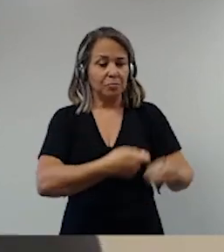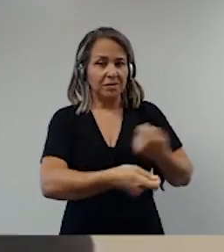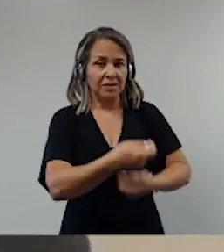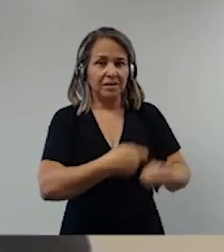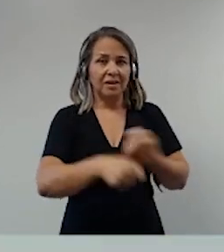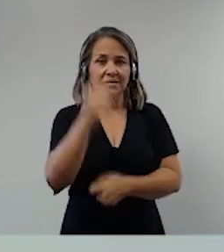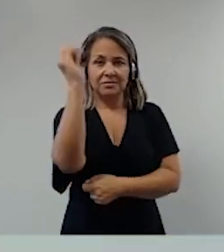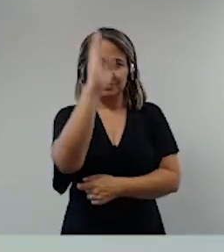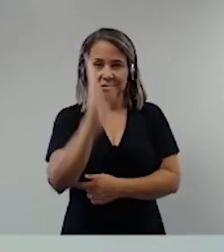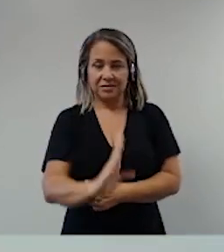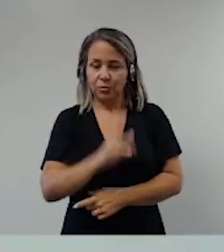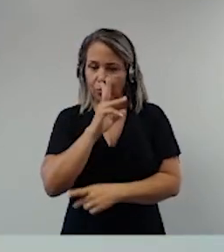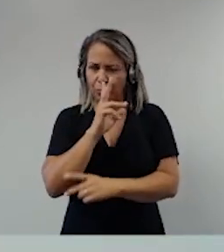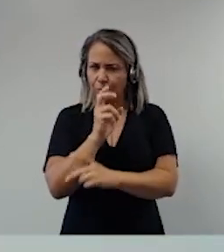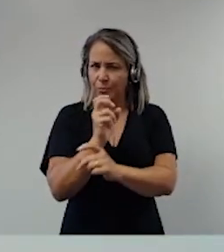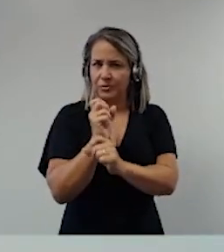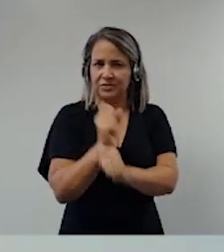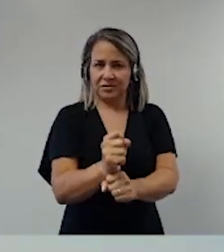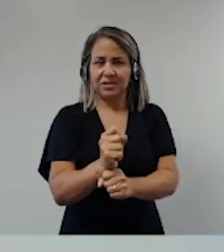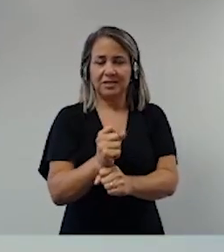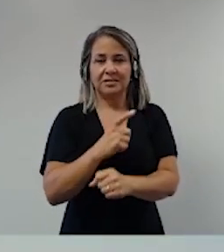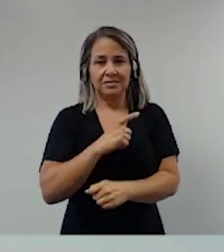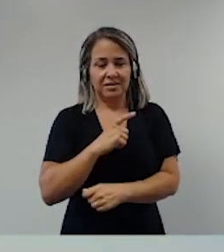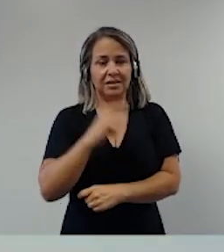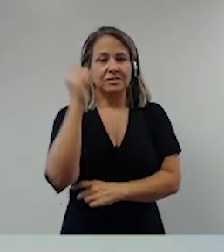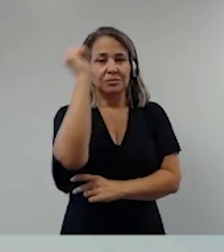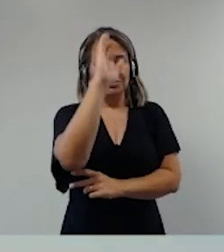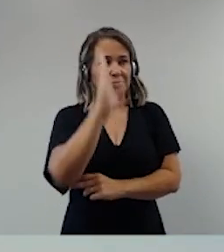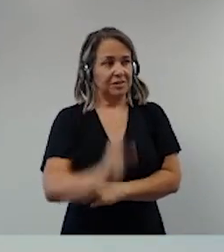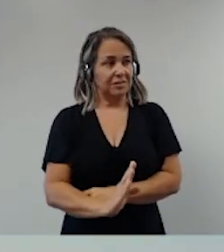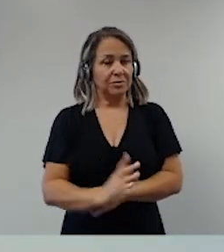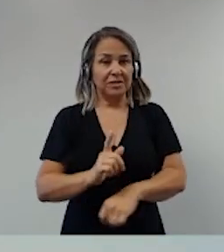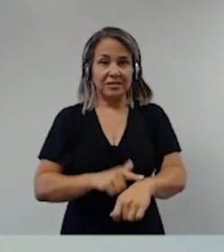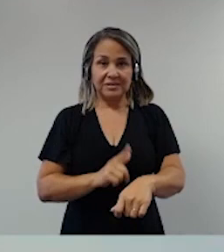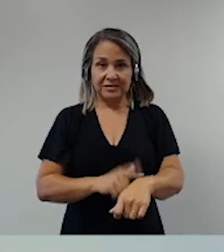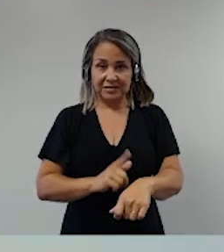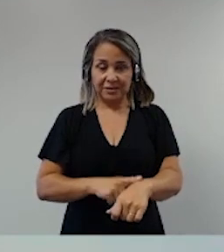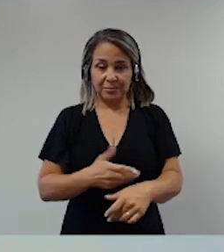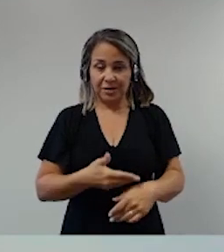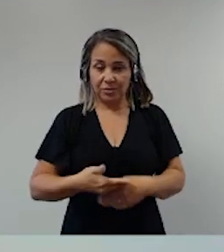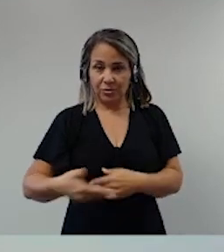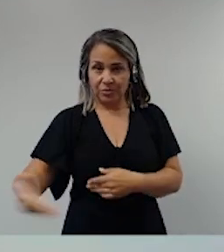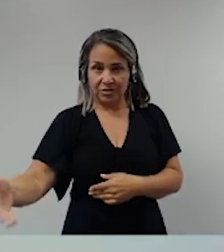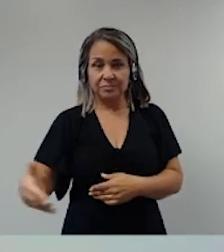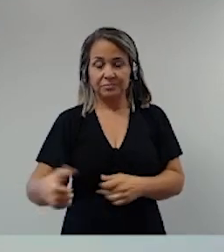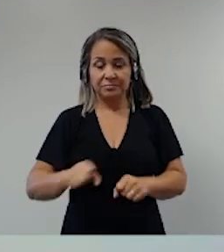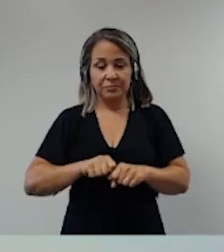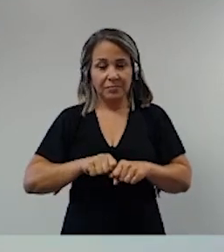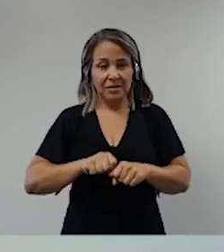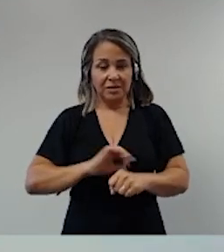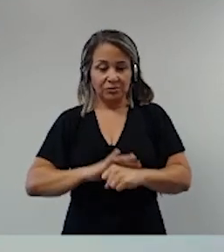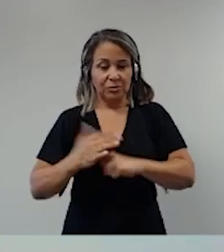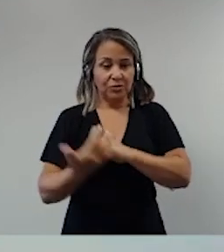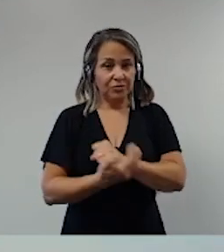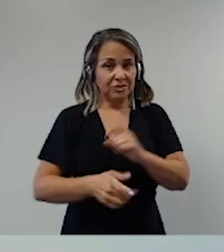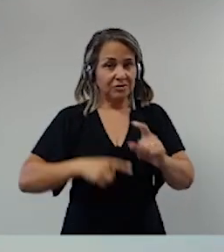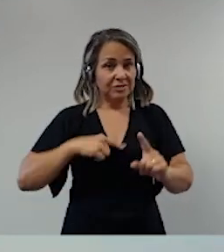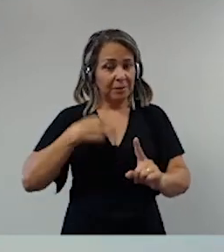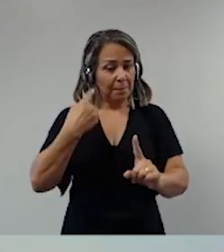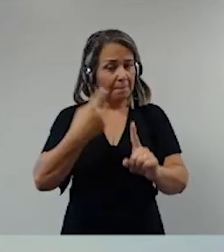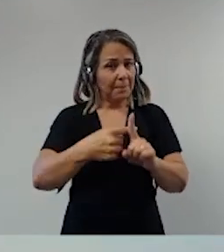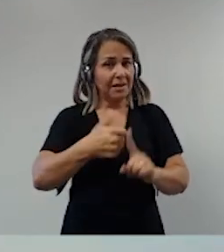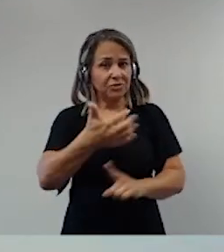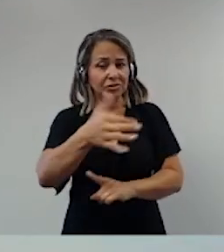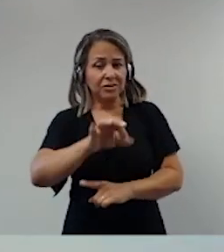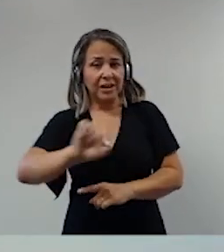Brasil é, esse poderio que o Brasil tem, nessa época de Covid, lançou nada mais, nada menos que 10 mil ou mais